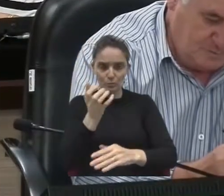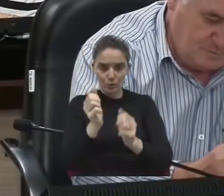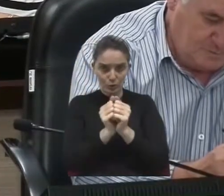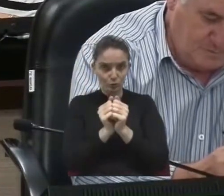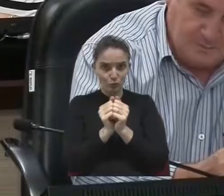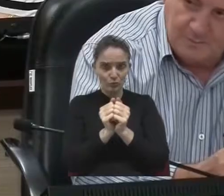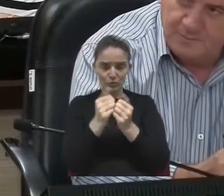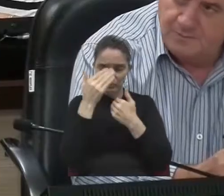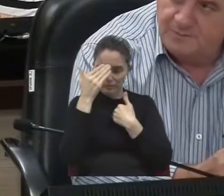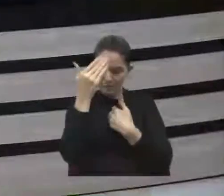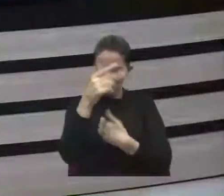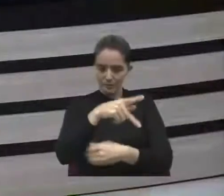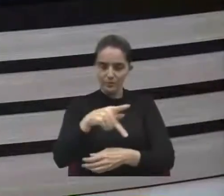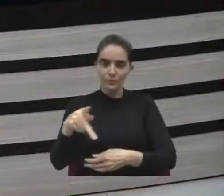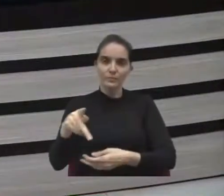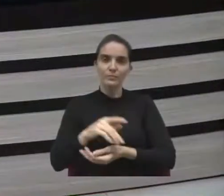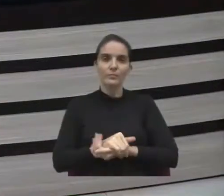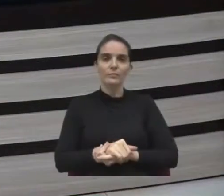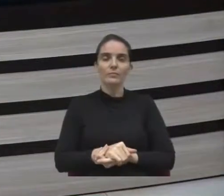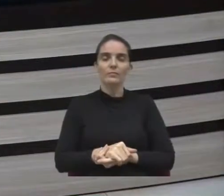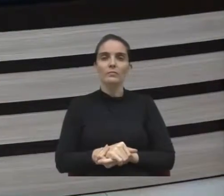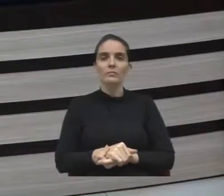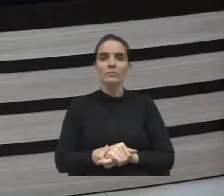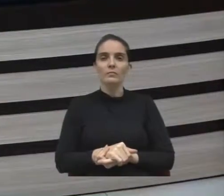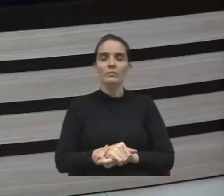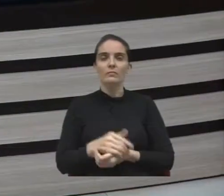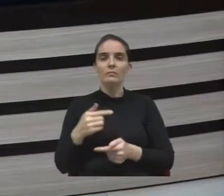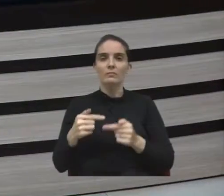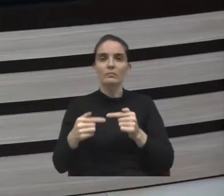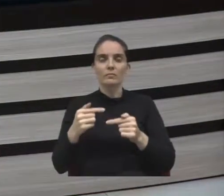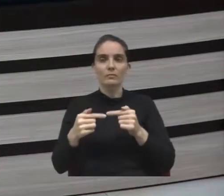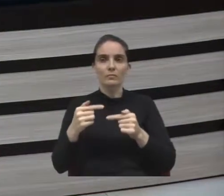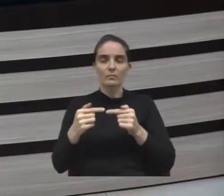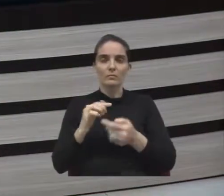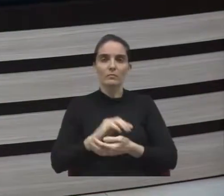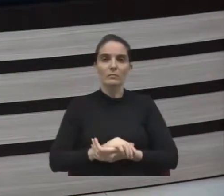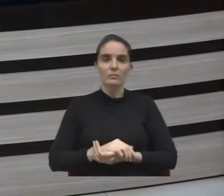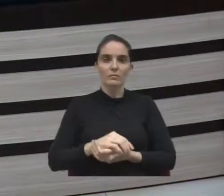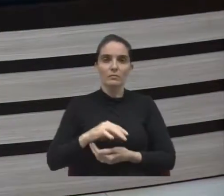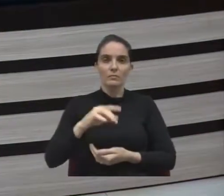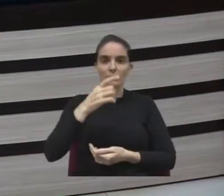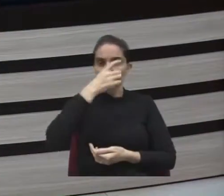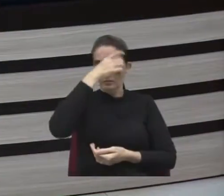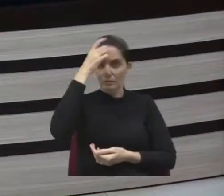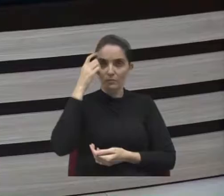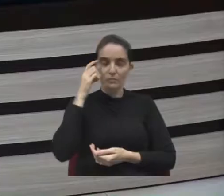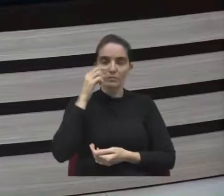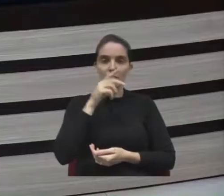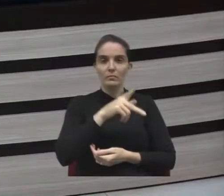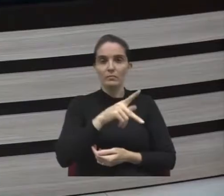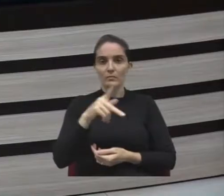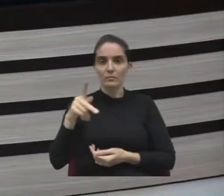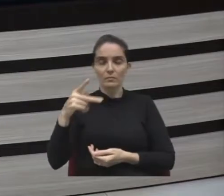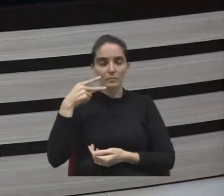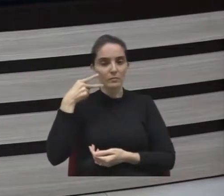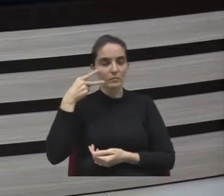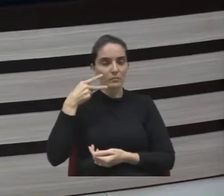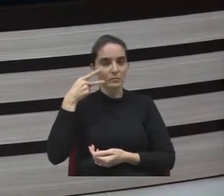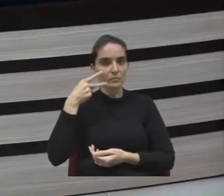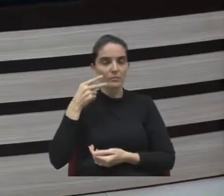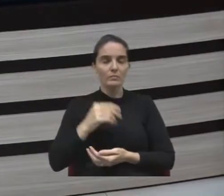presidente. Para discutir o projeto, o vereador Marco Xavier. Presidente, vereadores,